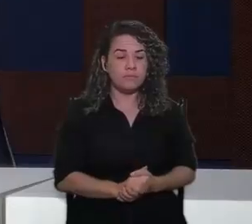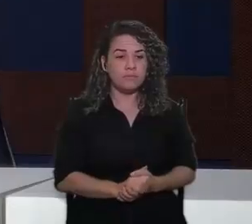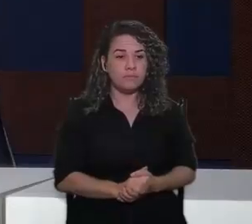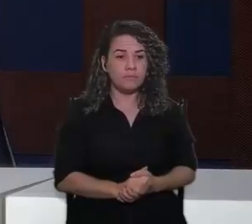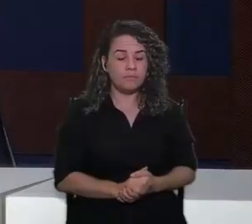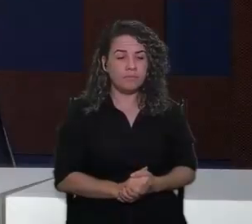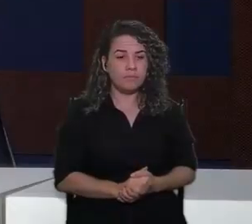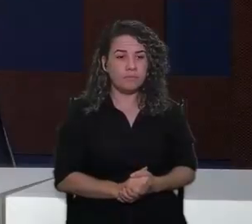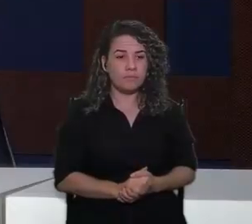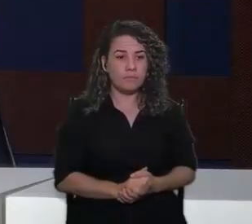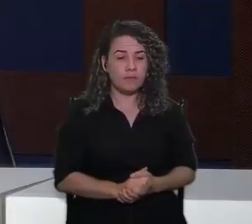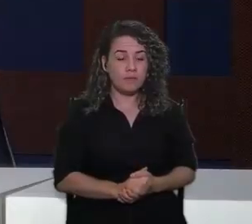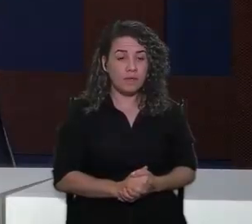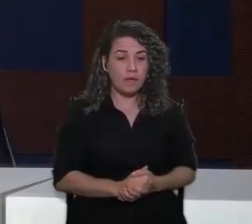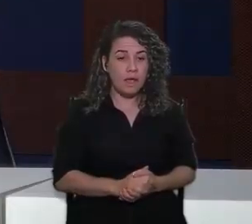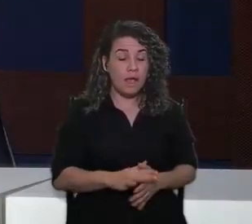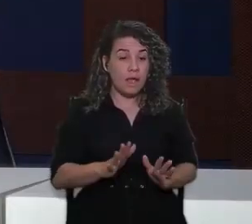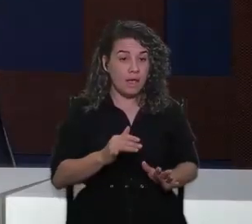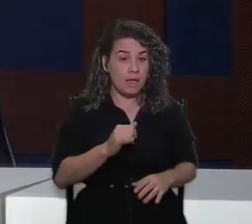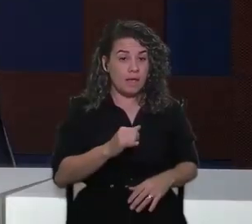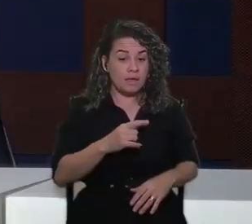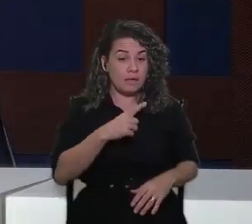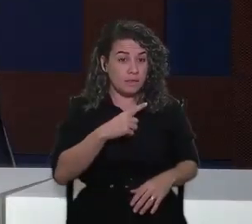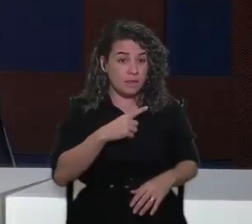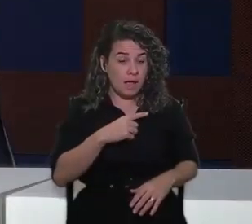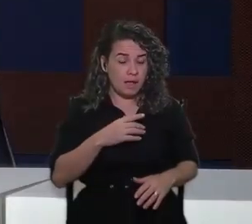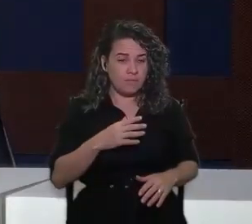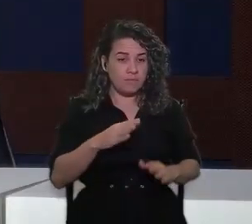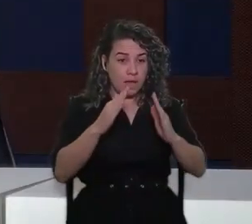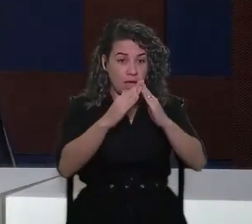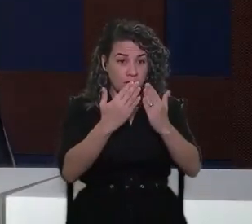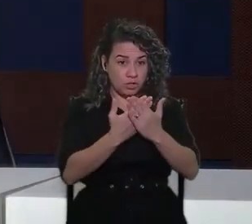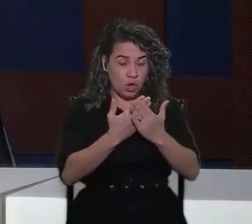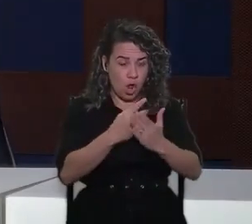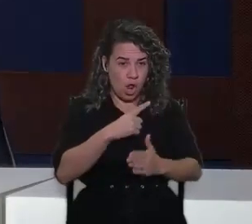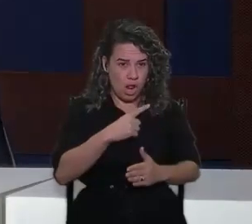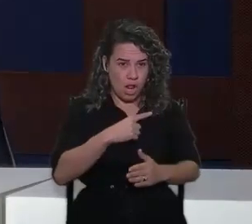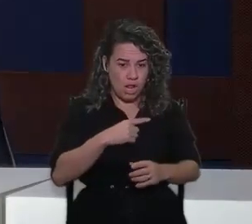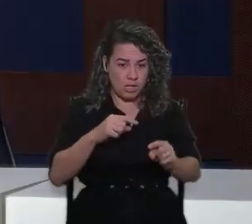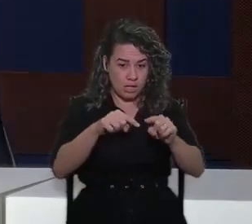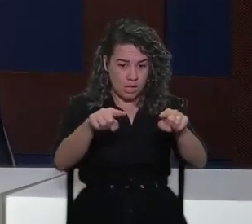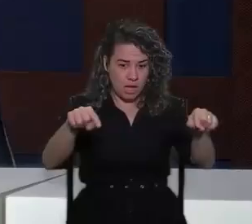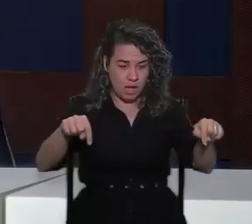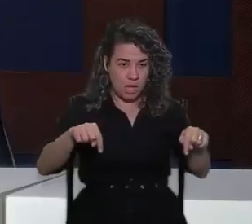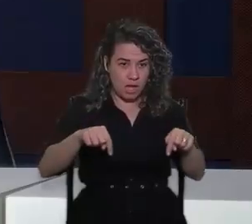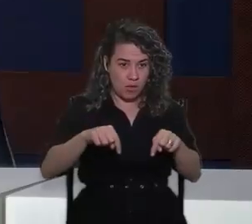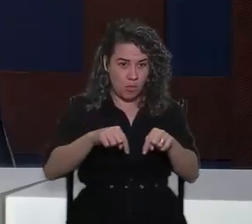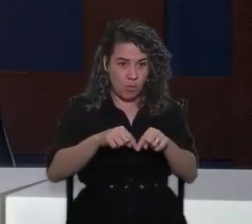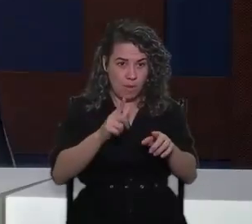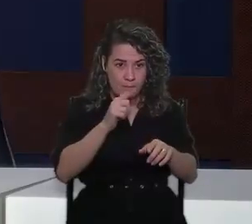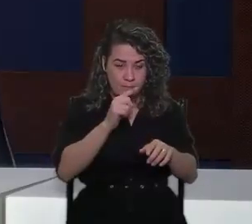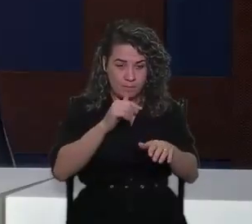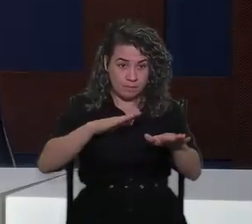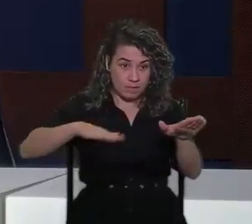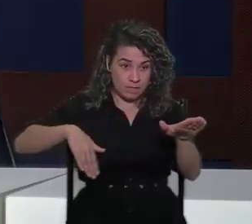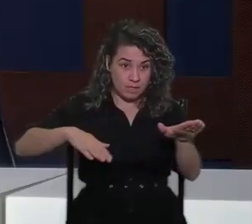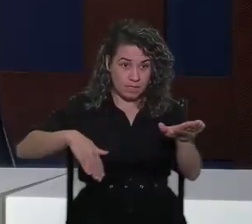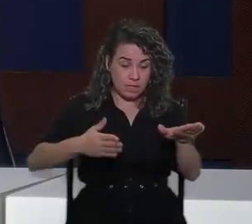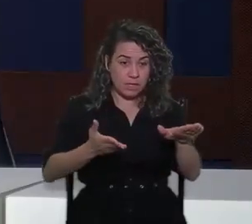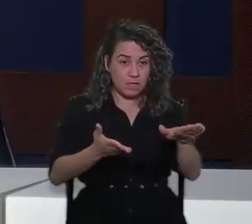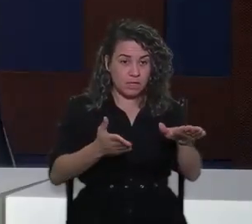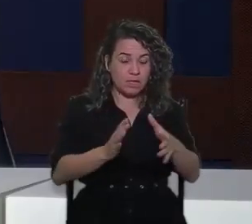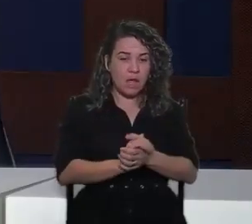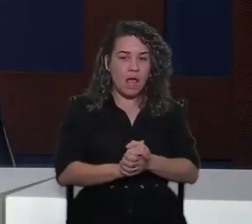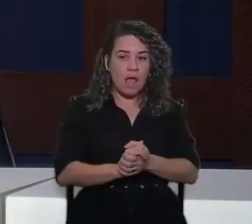uma escola tem uma piscina e contrata um professor para ensinar as crianças a nadar, geralmente